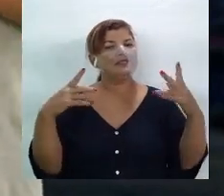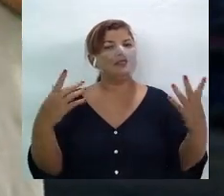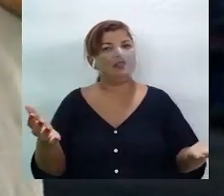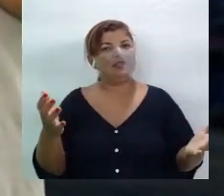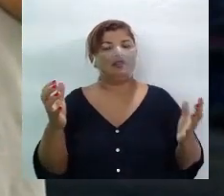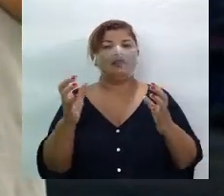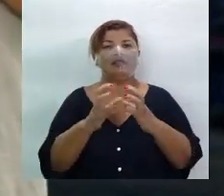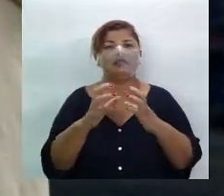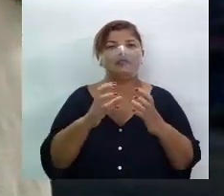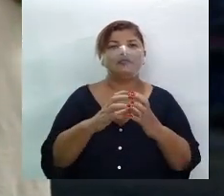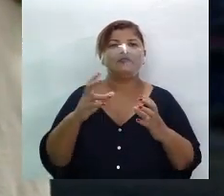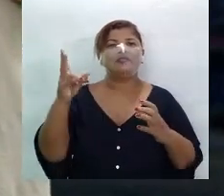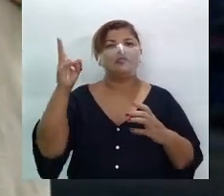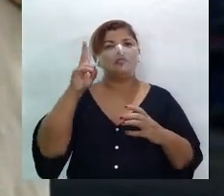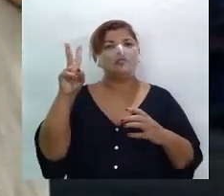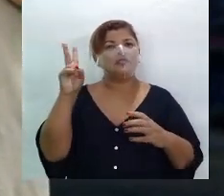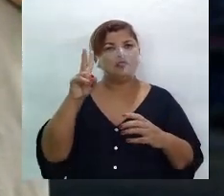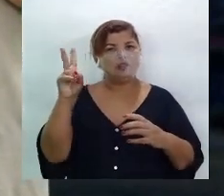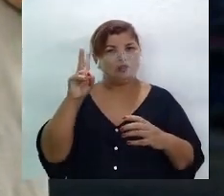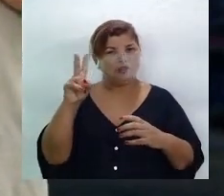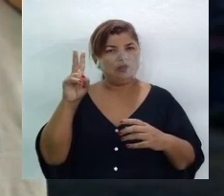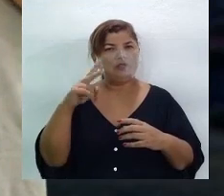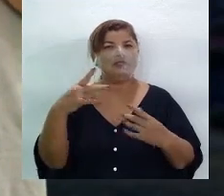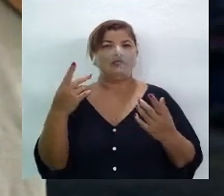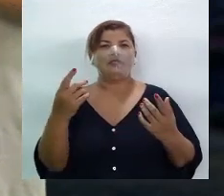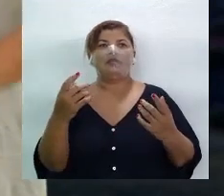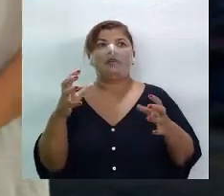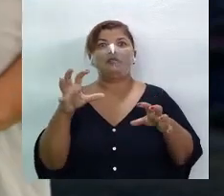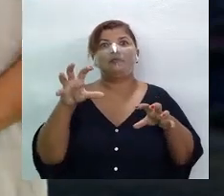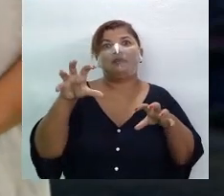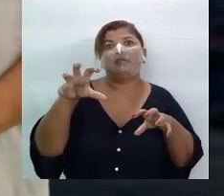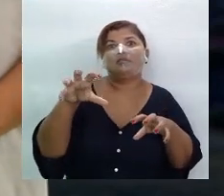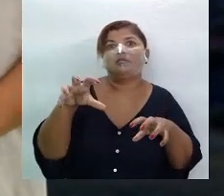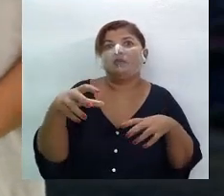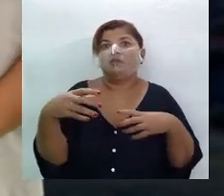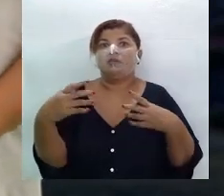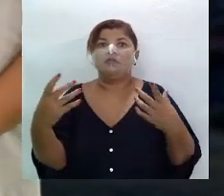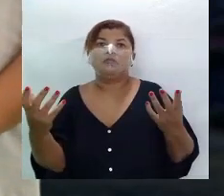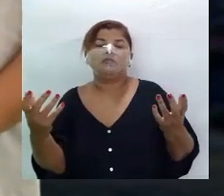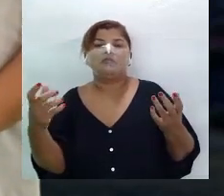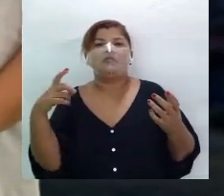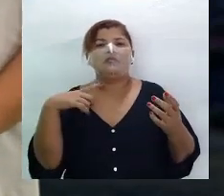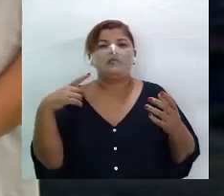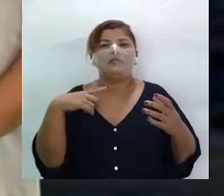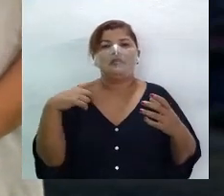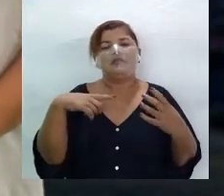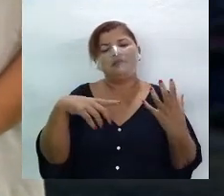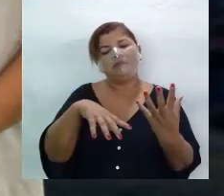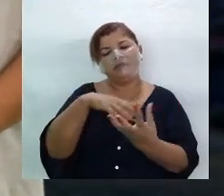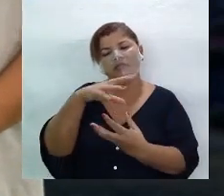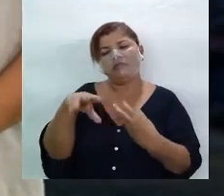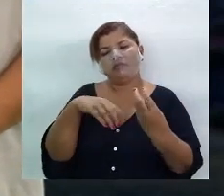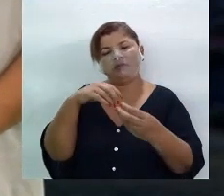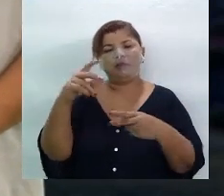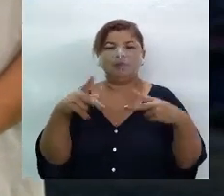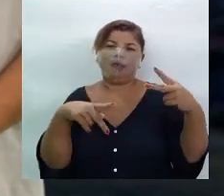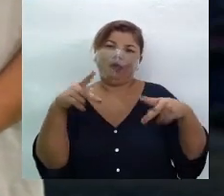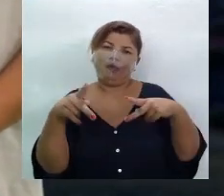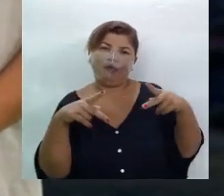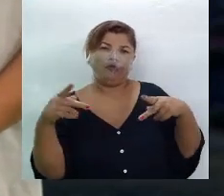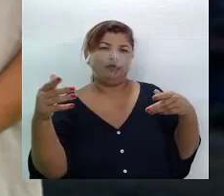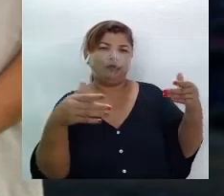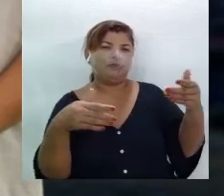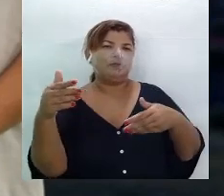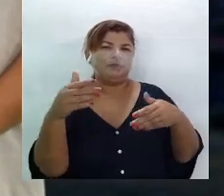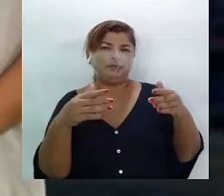das assombrações. E eu gostei muito quando o senhor fala justamente essa questão, essa mistura de povos que aqui estiveram. Cada um deixou a